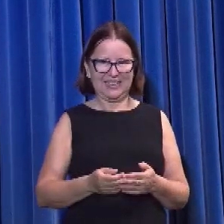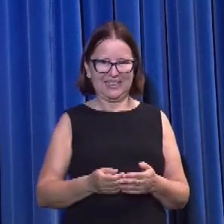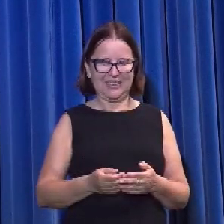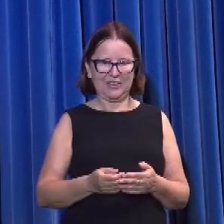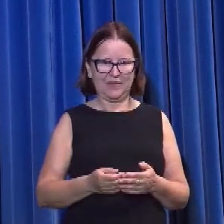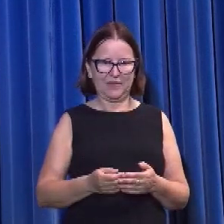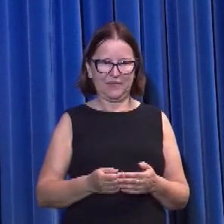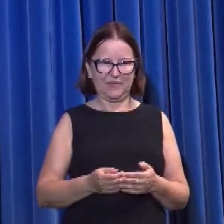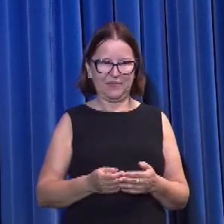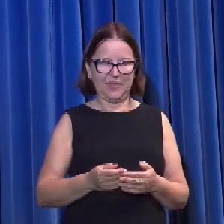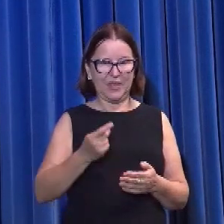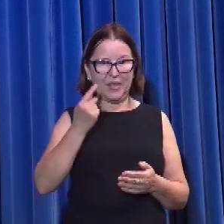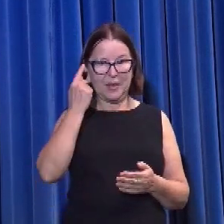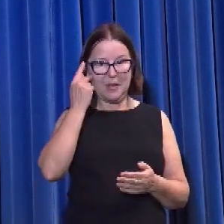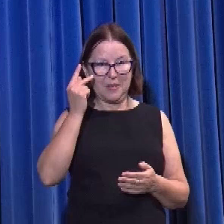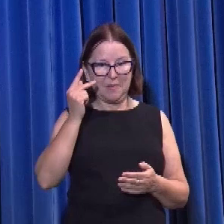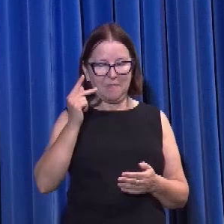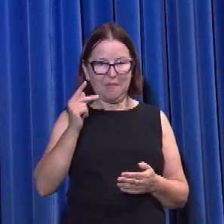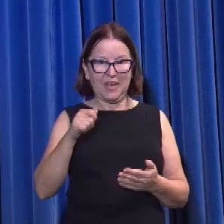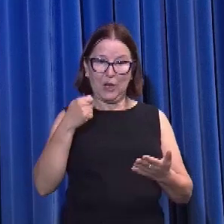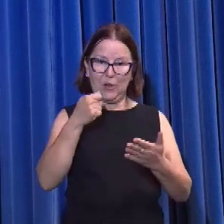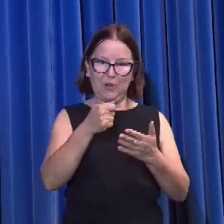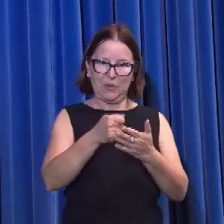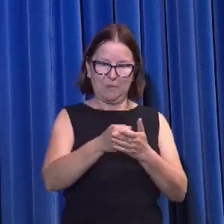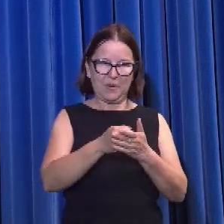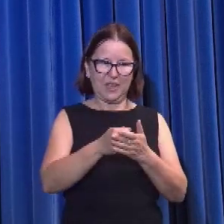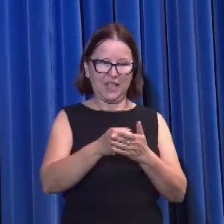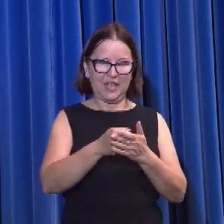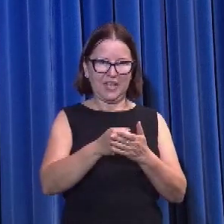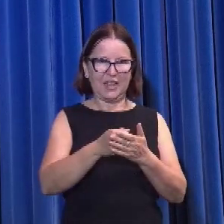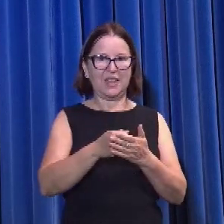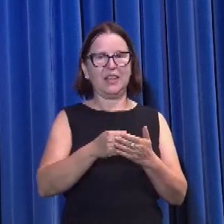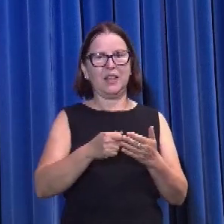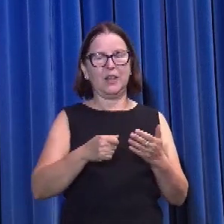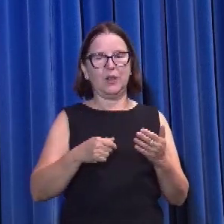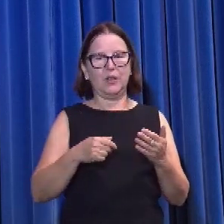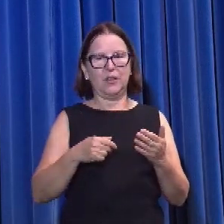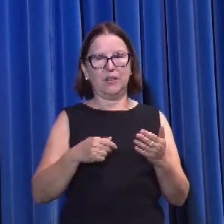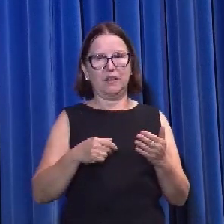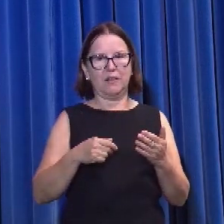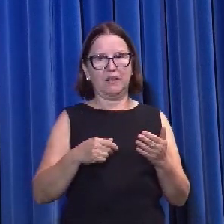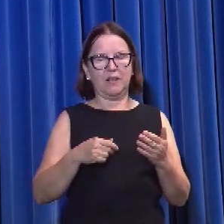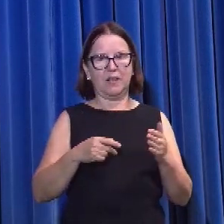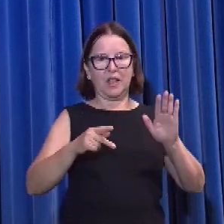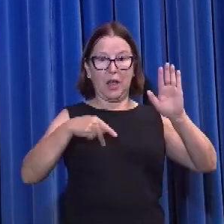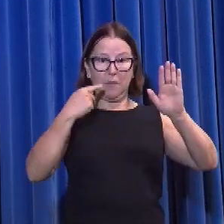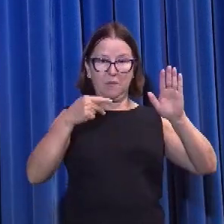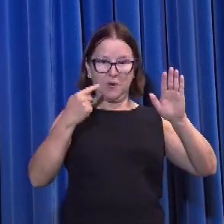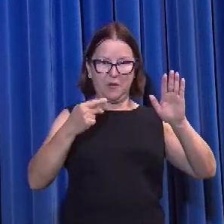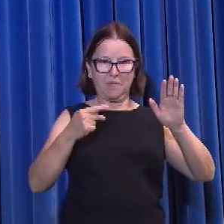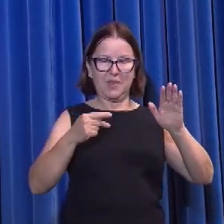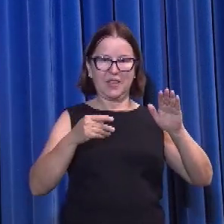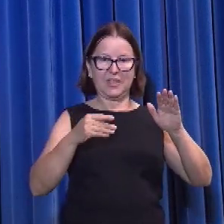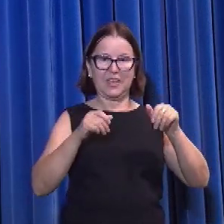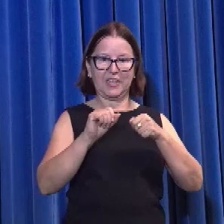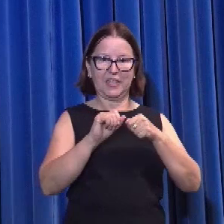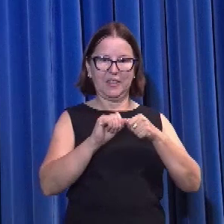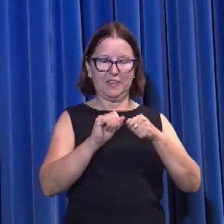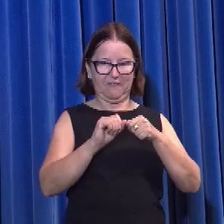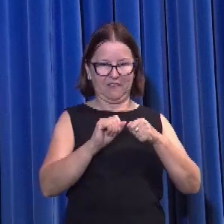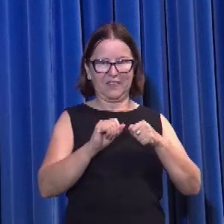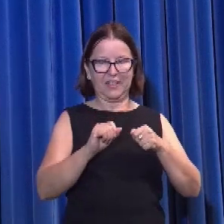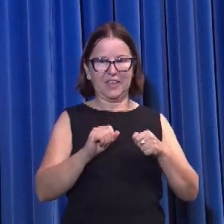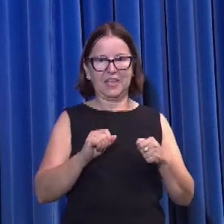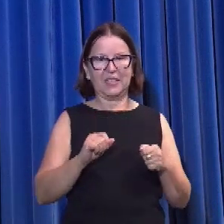fizera a vossos pais, o Senhor vos tirou com mão poderosa e vos resgatou da casa